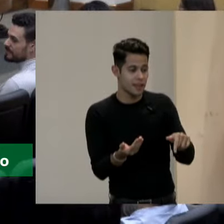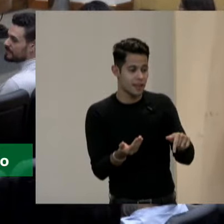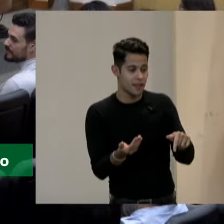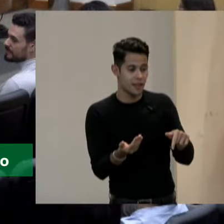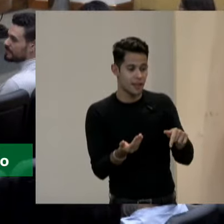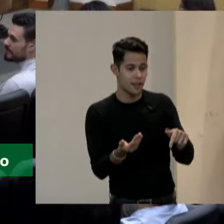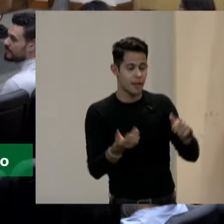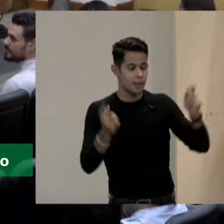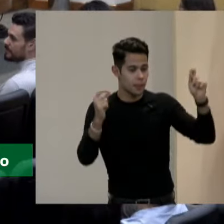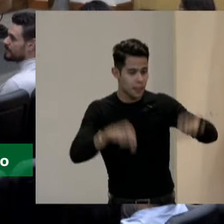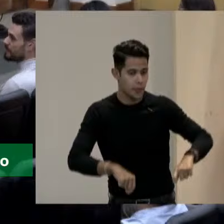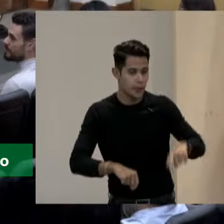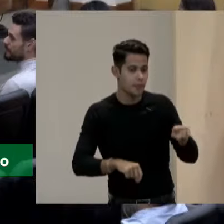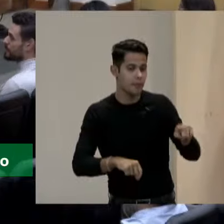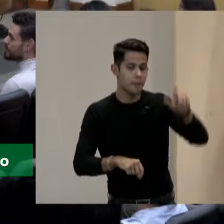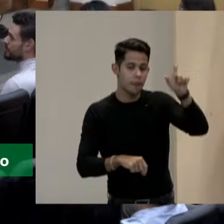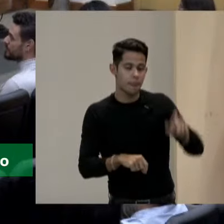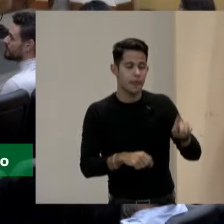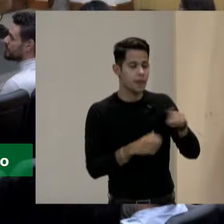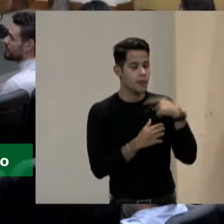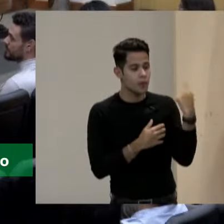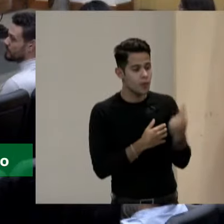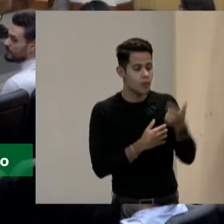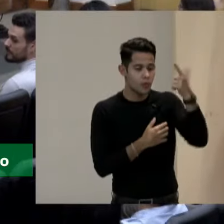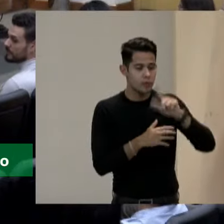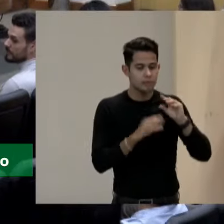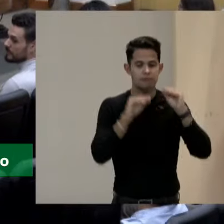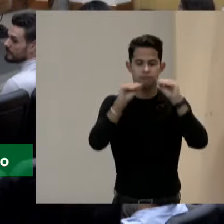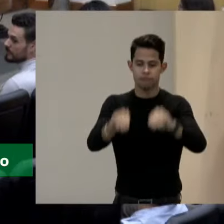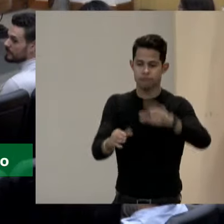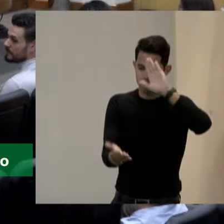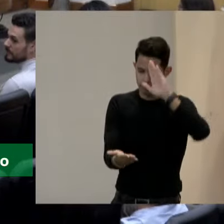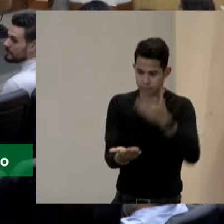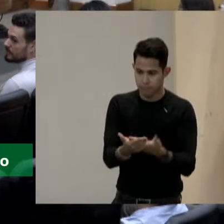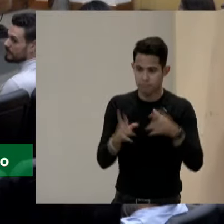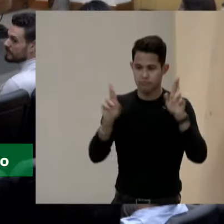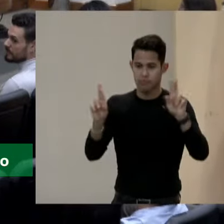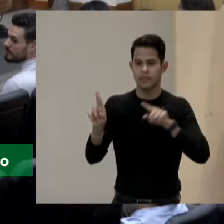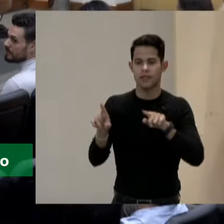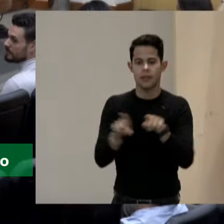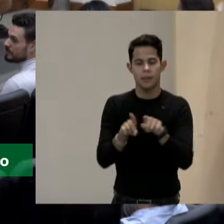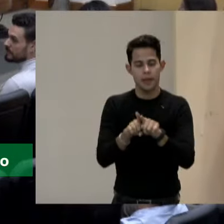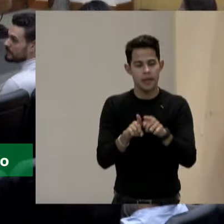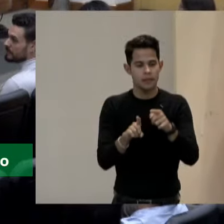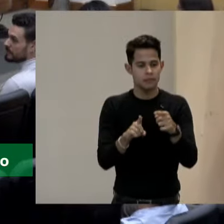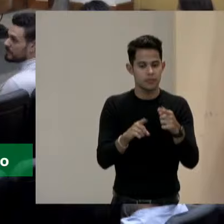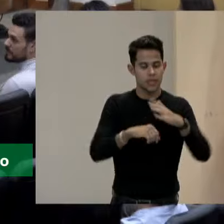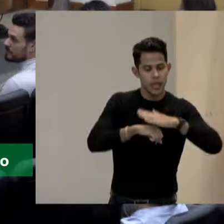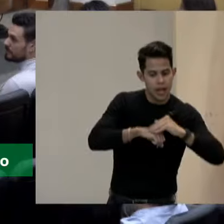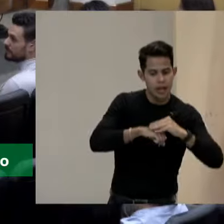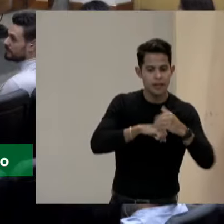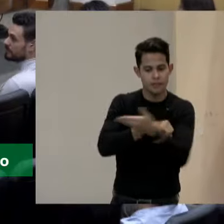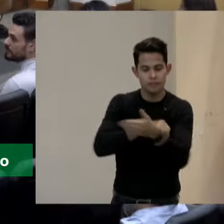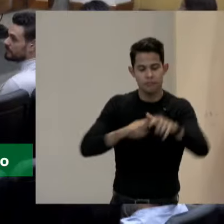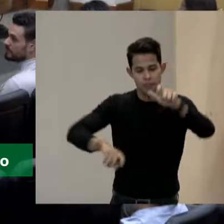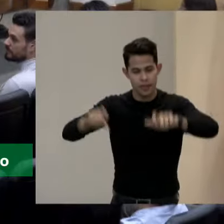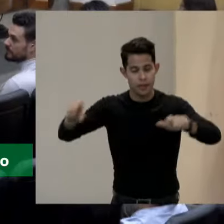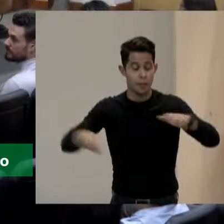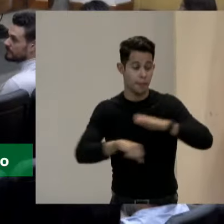dessa possibilidade da gente plantar a esperança, da gente colher afeto. E essa